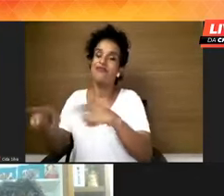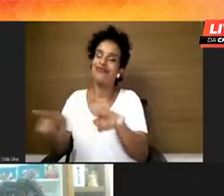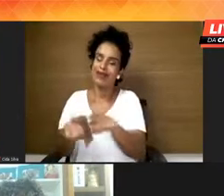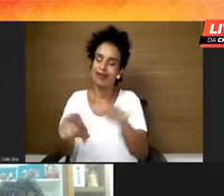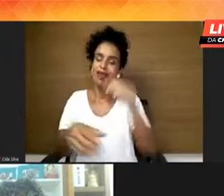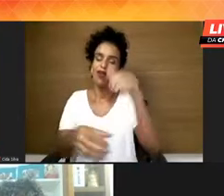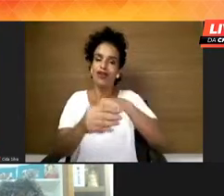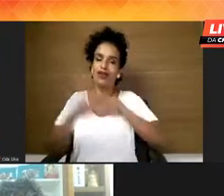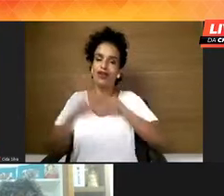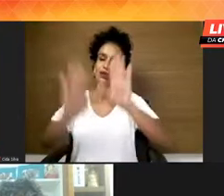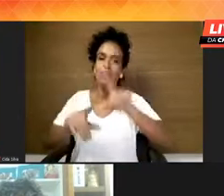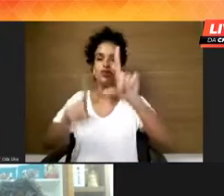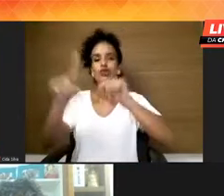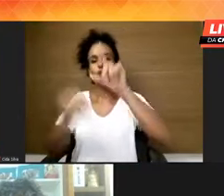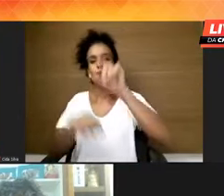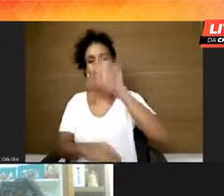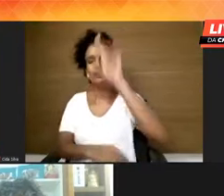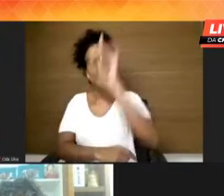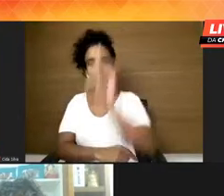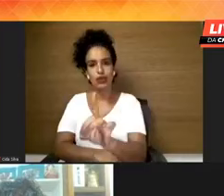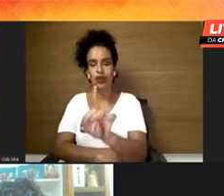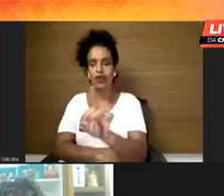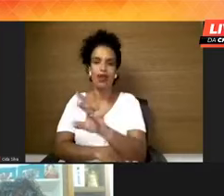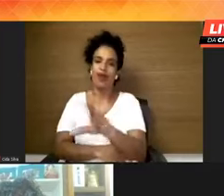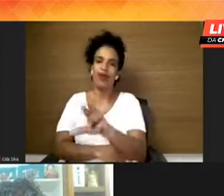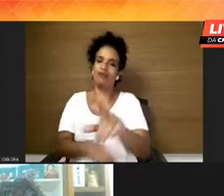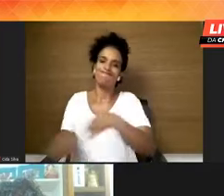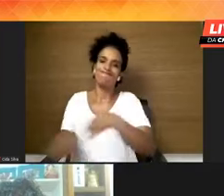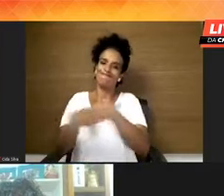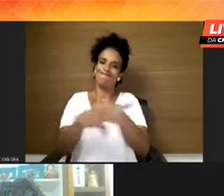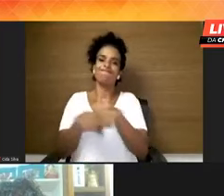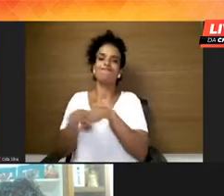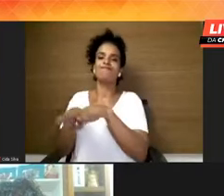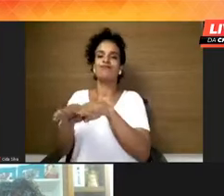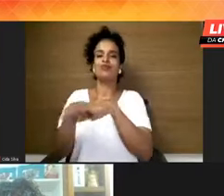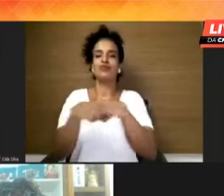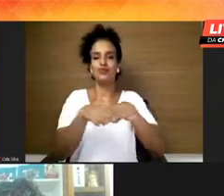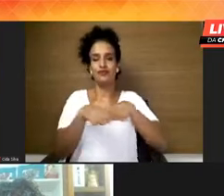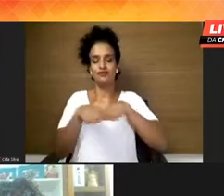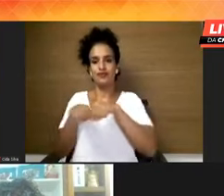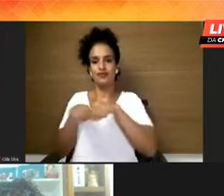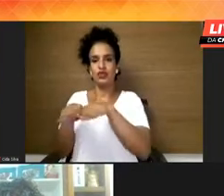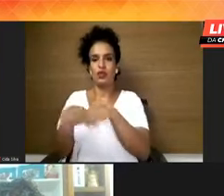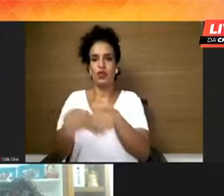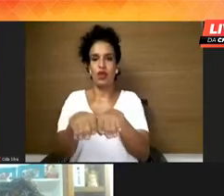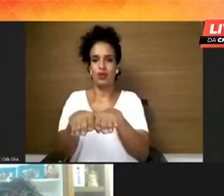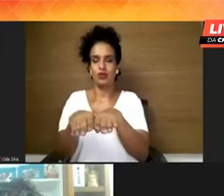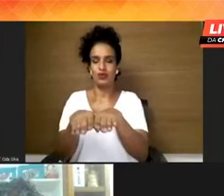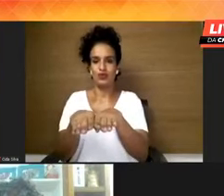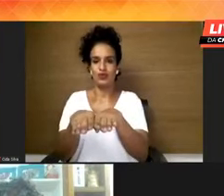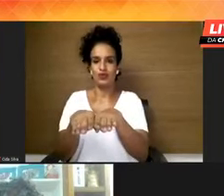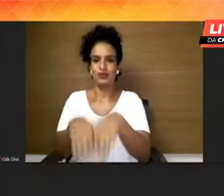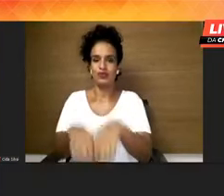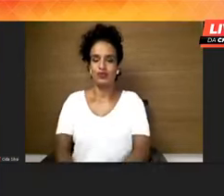os estados e nos diversos municípios que nós temos nesse país.